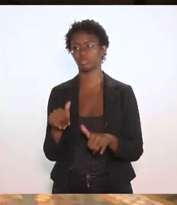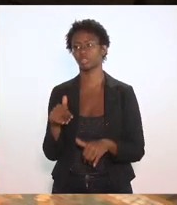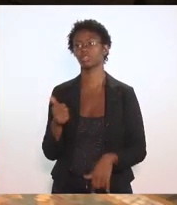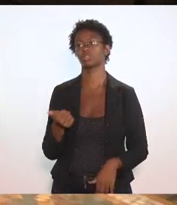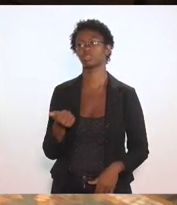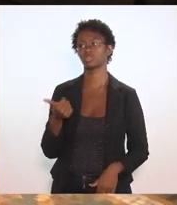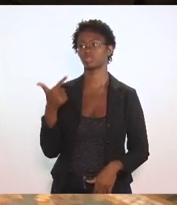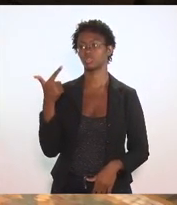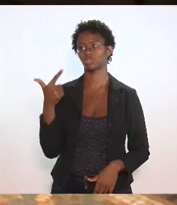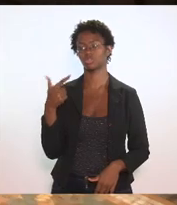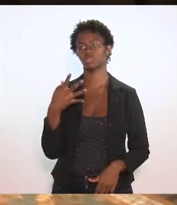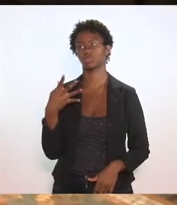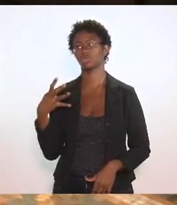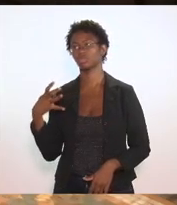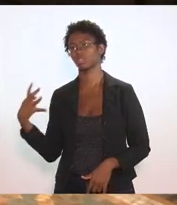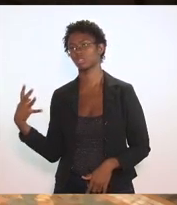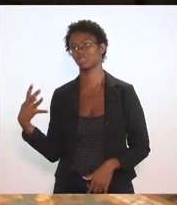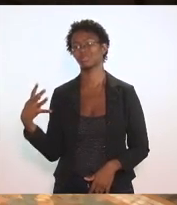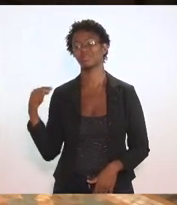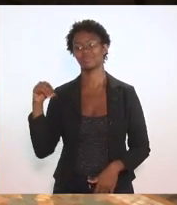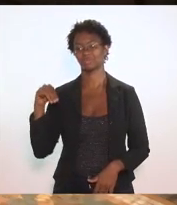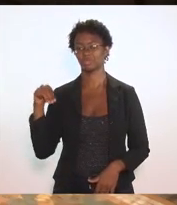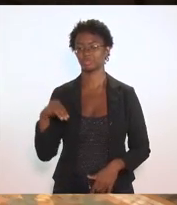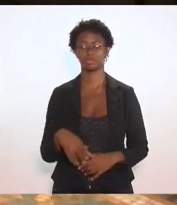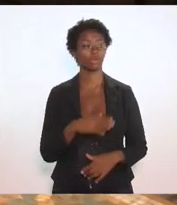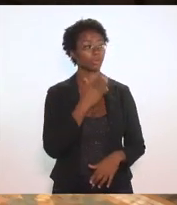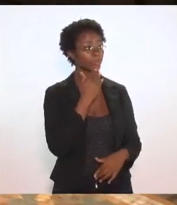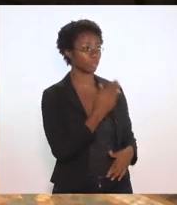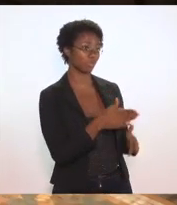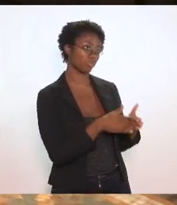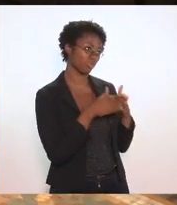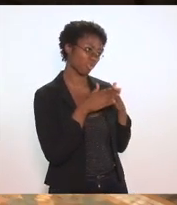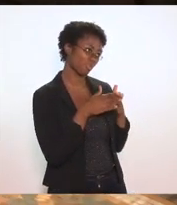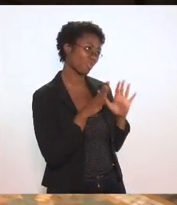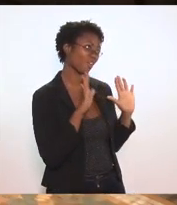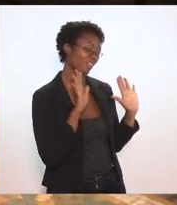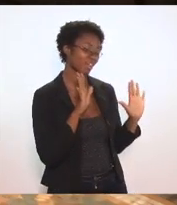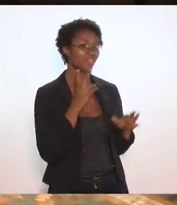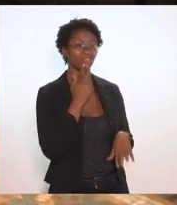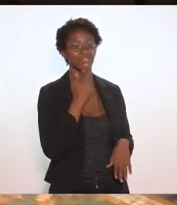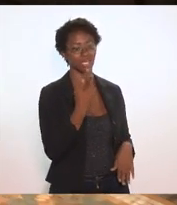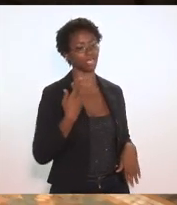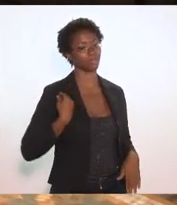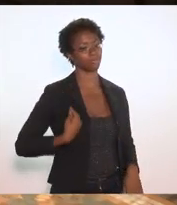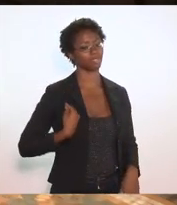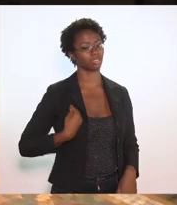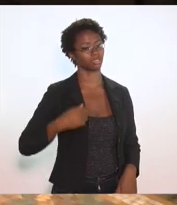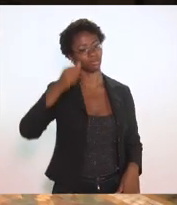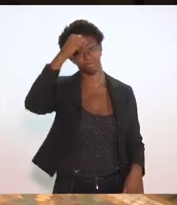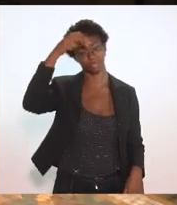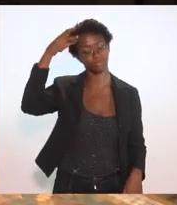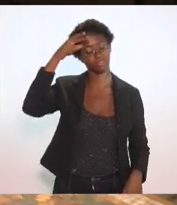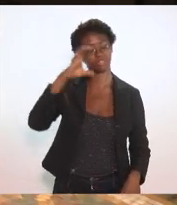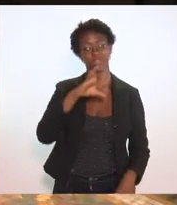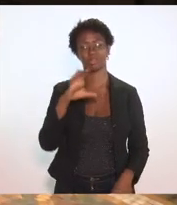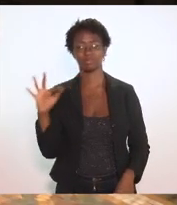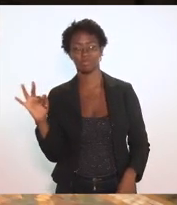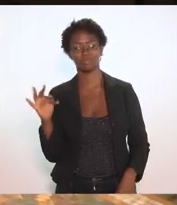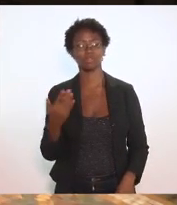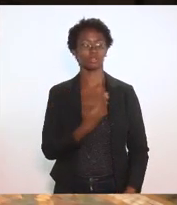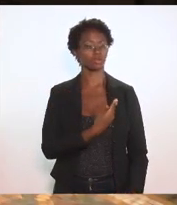às 12 horas e 44 minutos. Queria pedir licença, presidente, para citar a presença do prefeito de Cabo Frio,